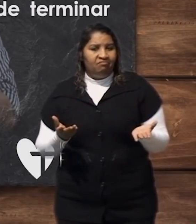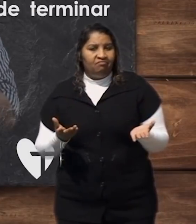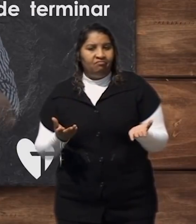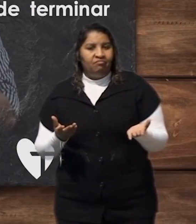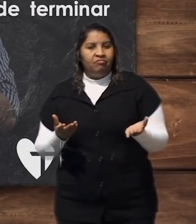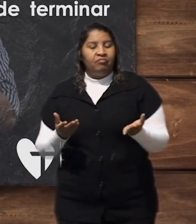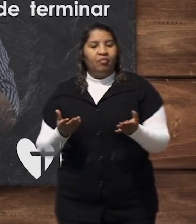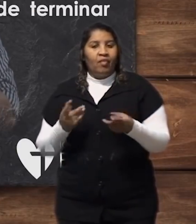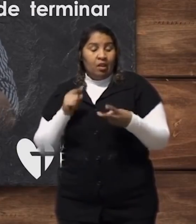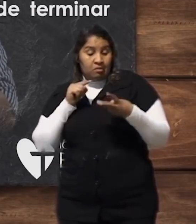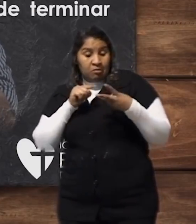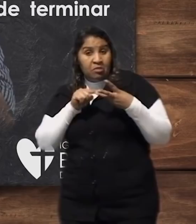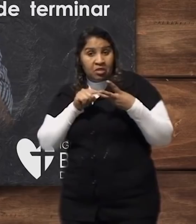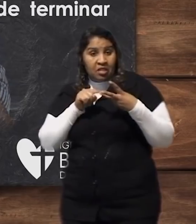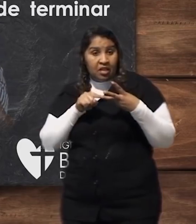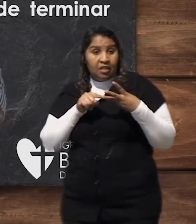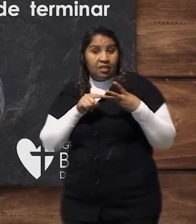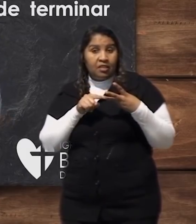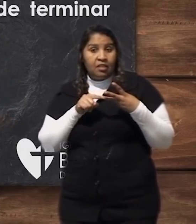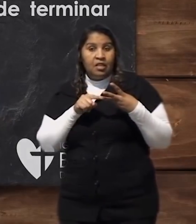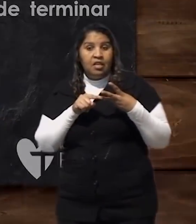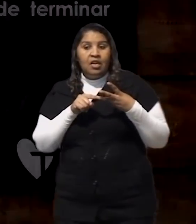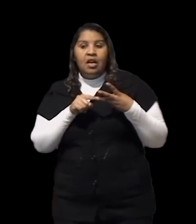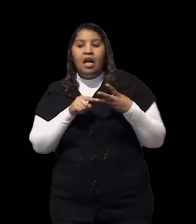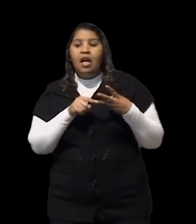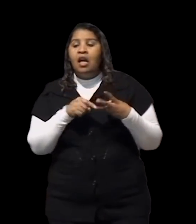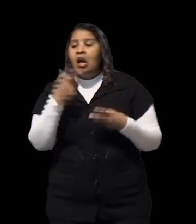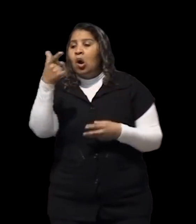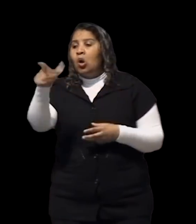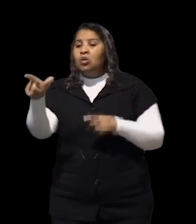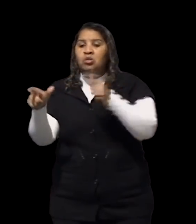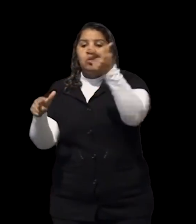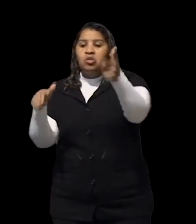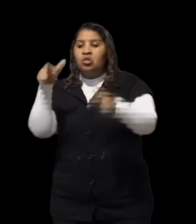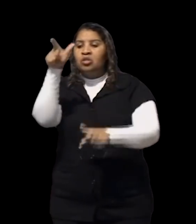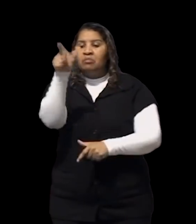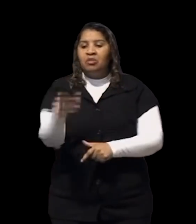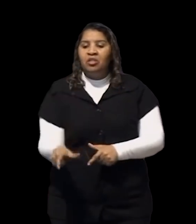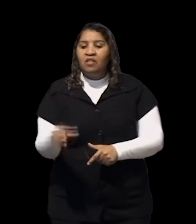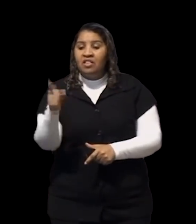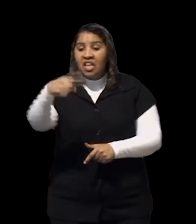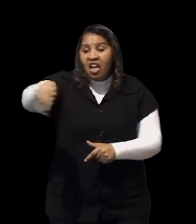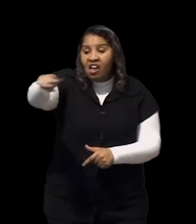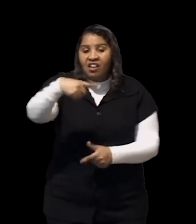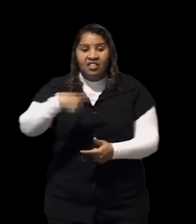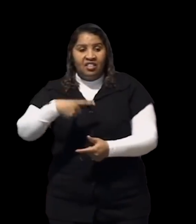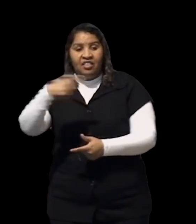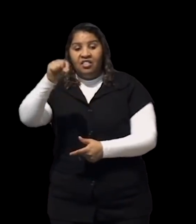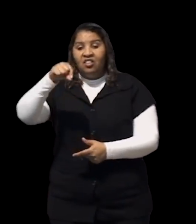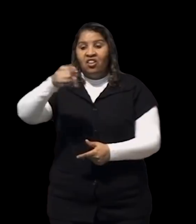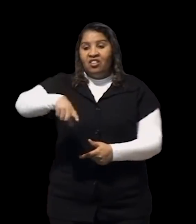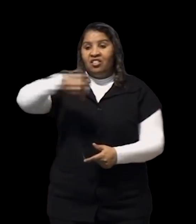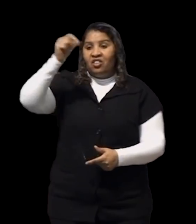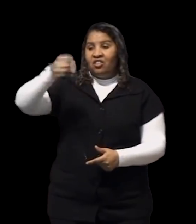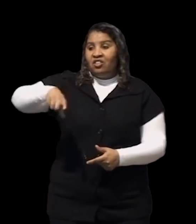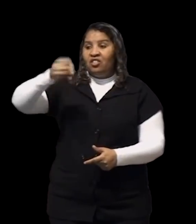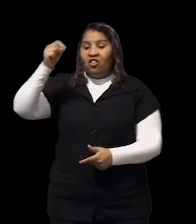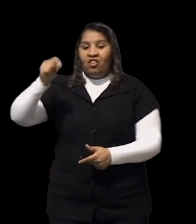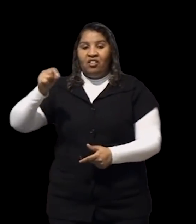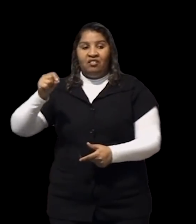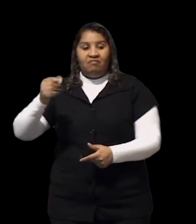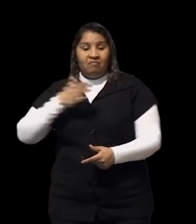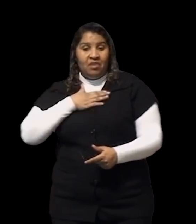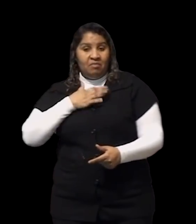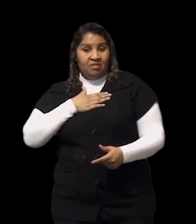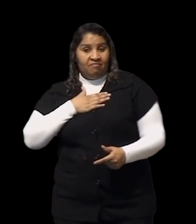e uma tendência natural e deixar os outros por ele ser homem não sabe para onde vai Ele sempre pergunta para as pessoas que você acha